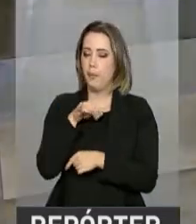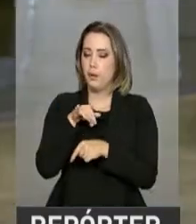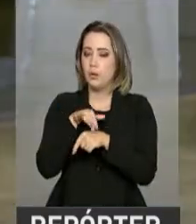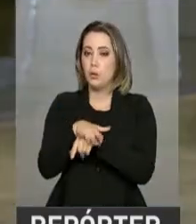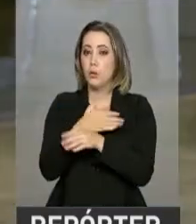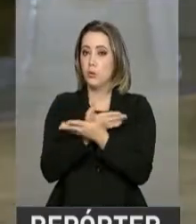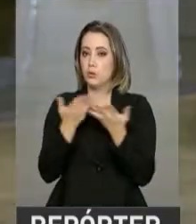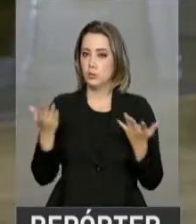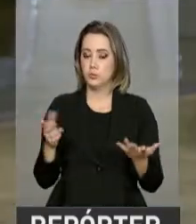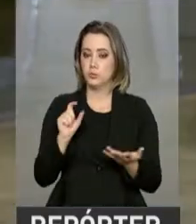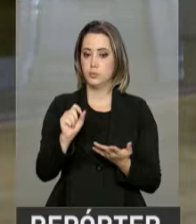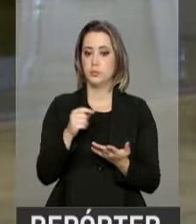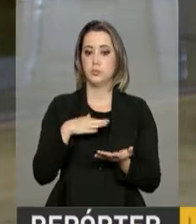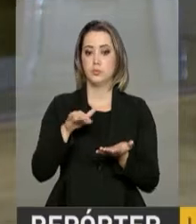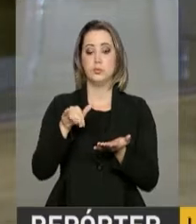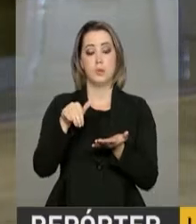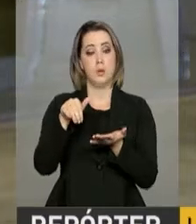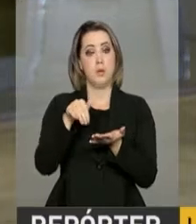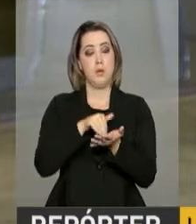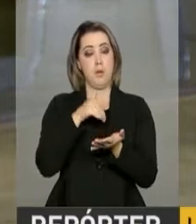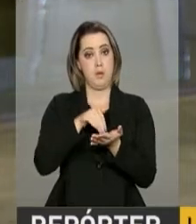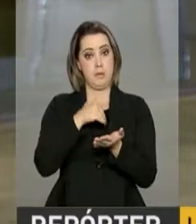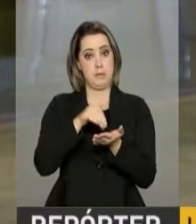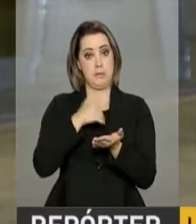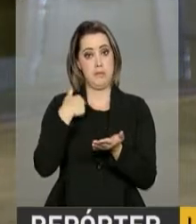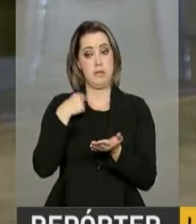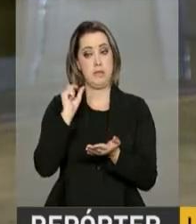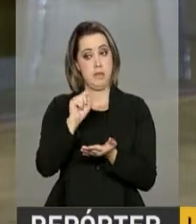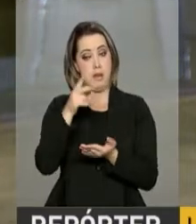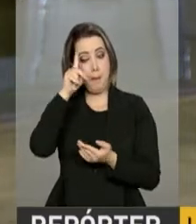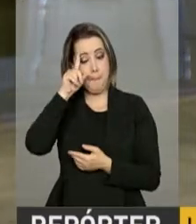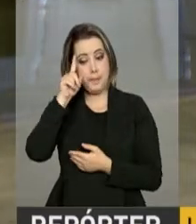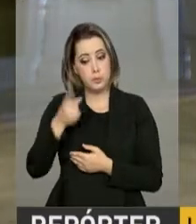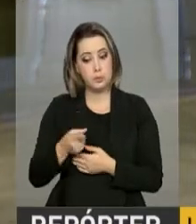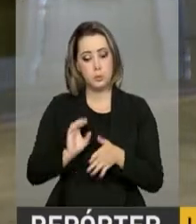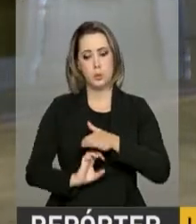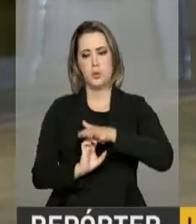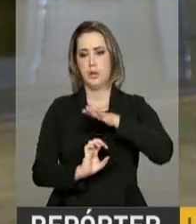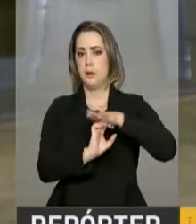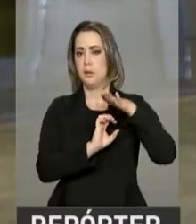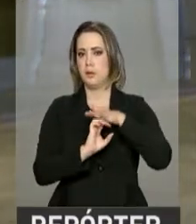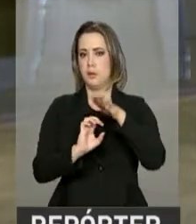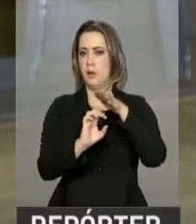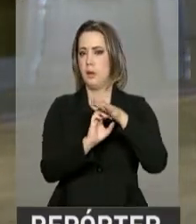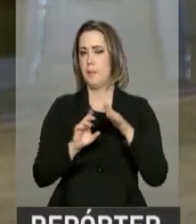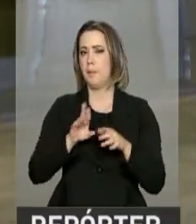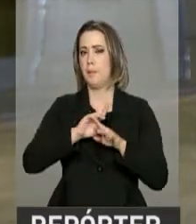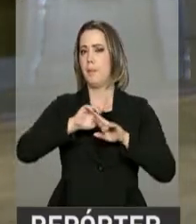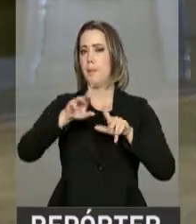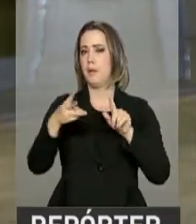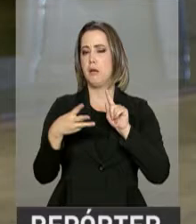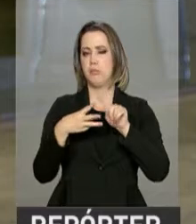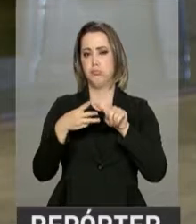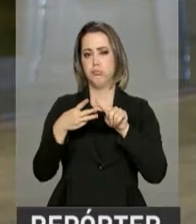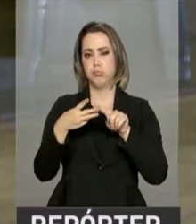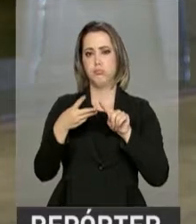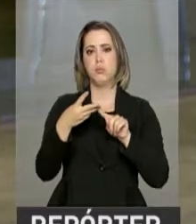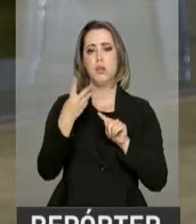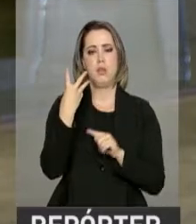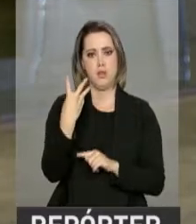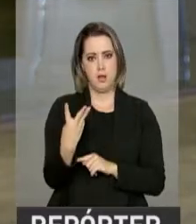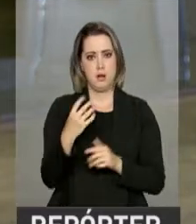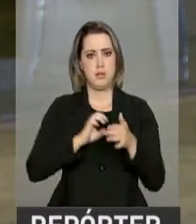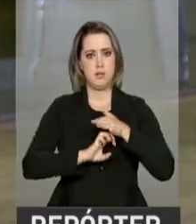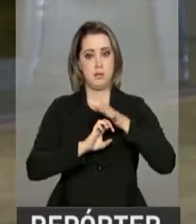todos a secretaria nacional do consumidor e determinou que as empresas souza ramos transmitir e peccin